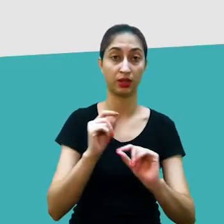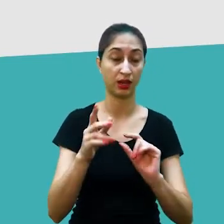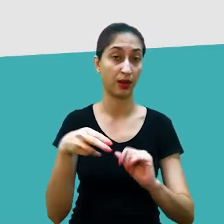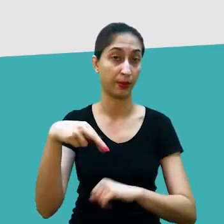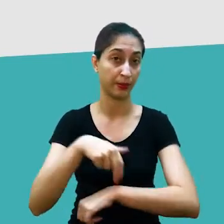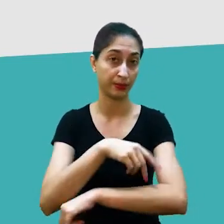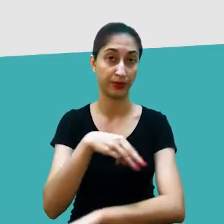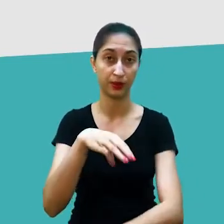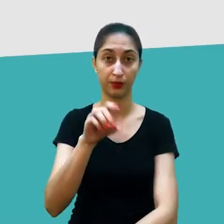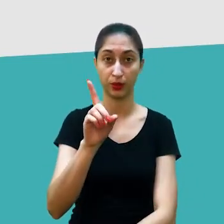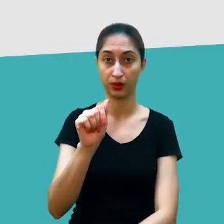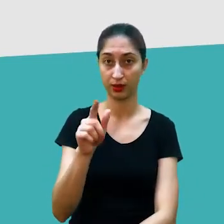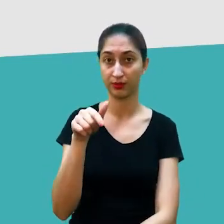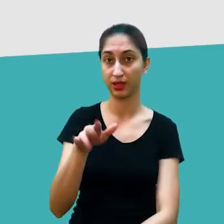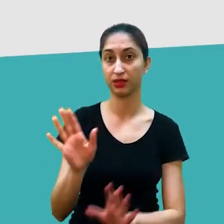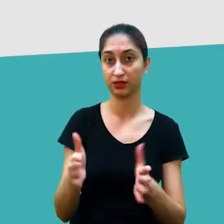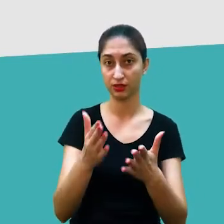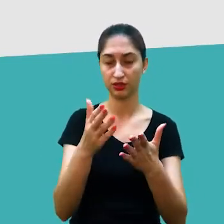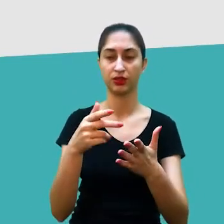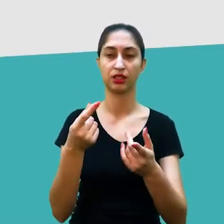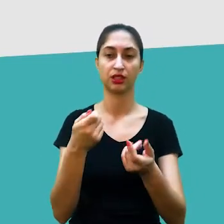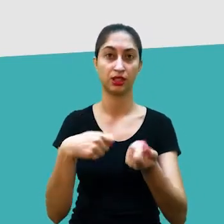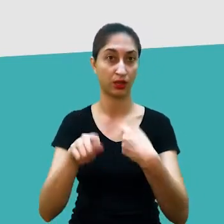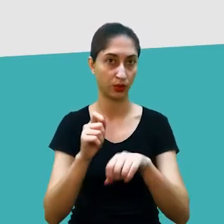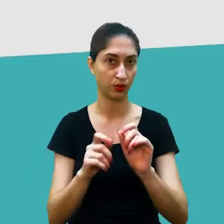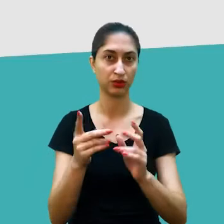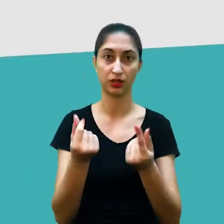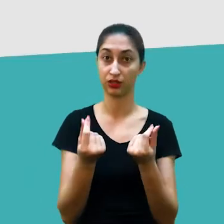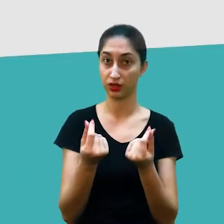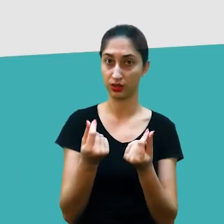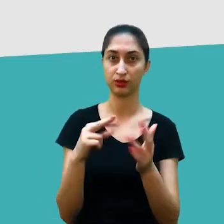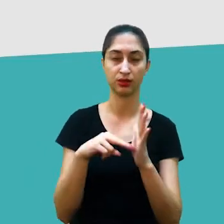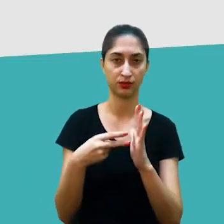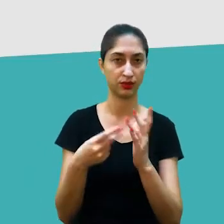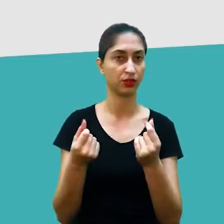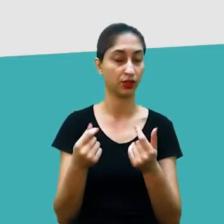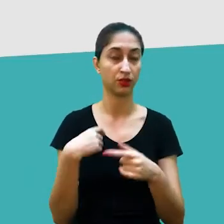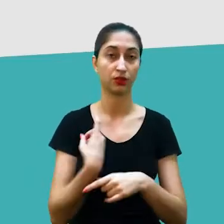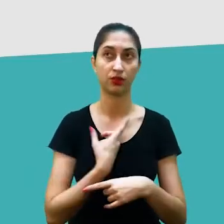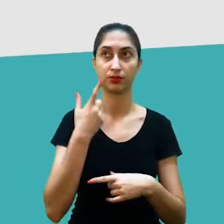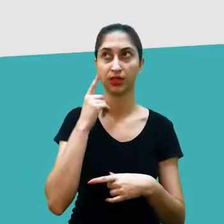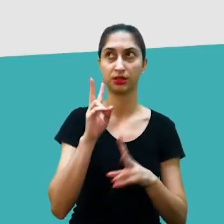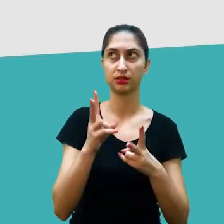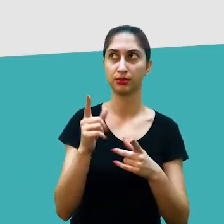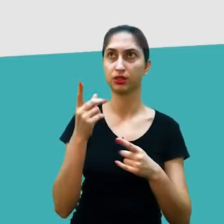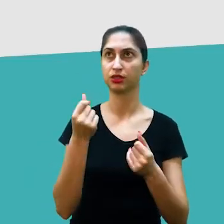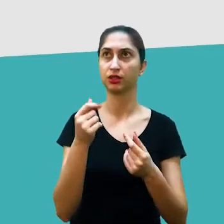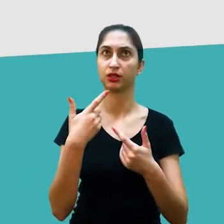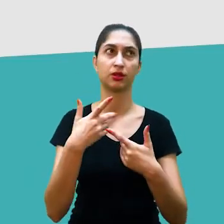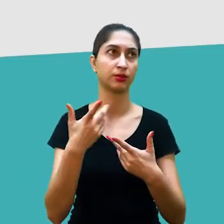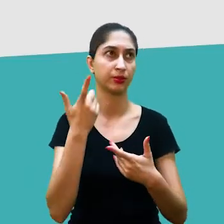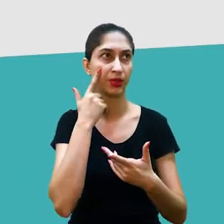é um alavancador de negócios. A moda é dinheiro. O tempo todo que a gente está pensando, a gente está falando em volume,